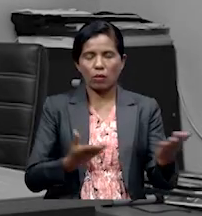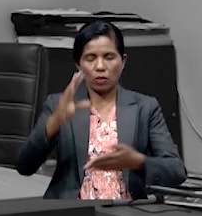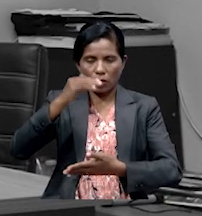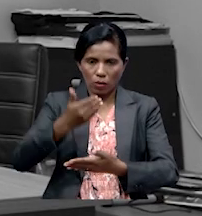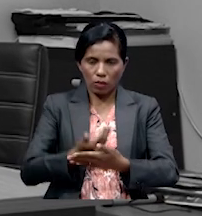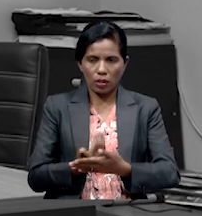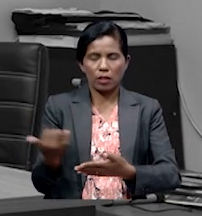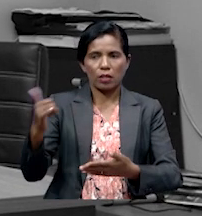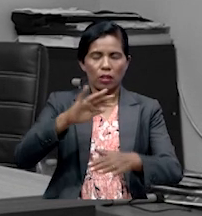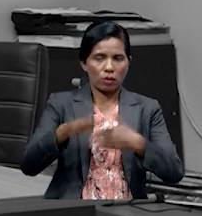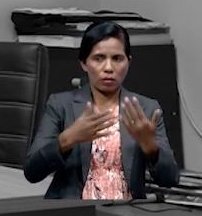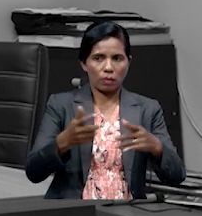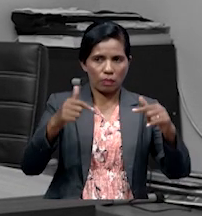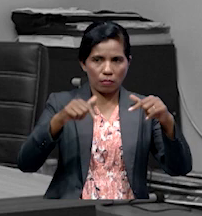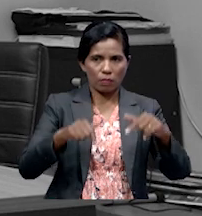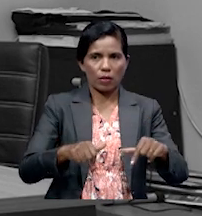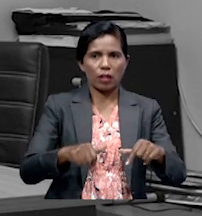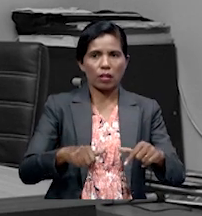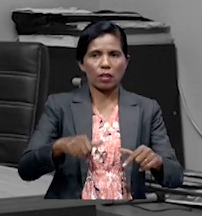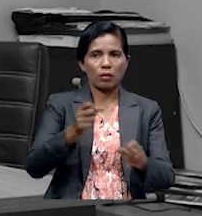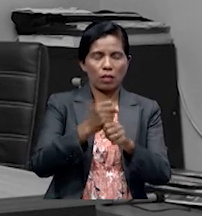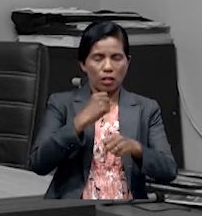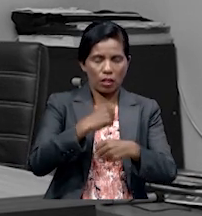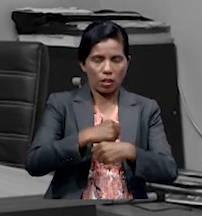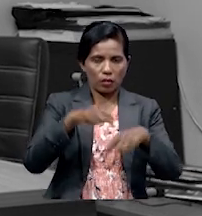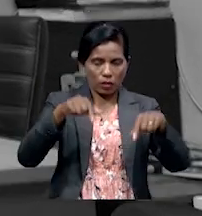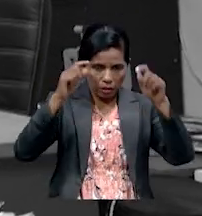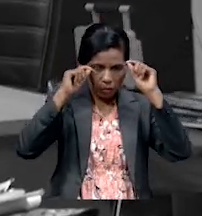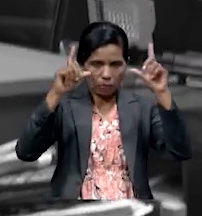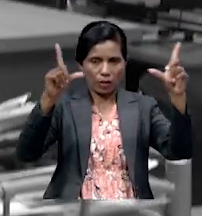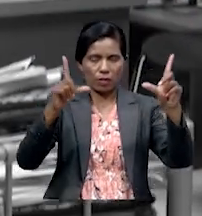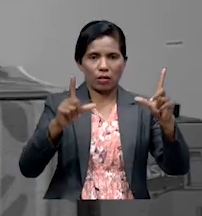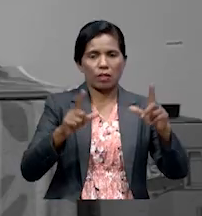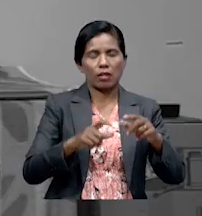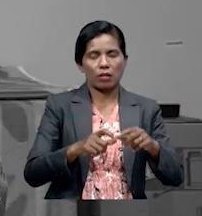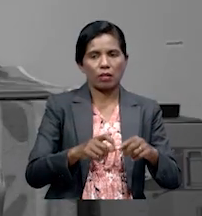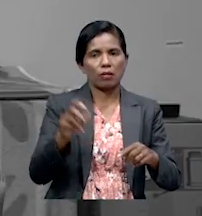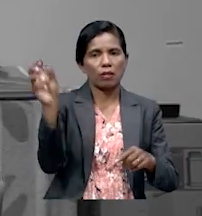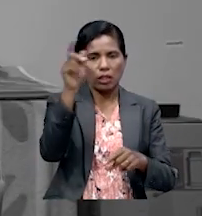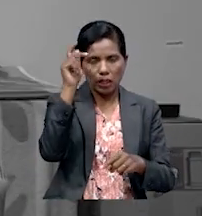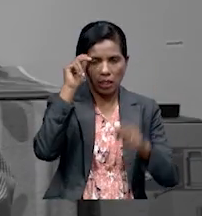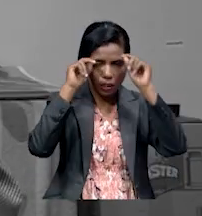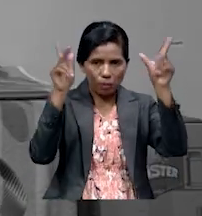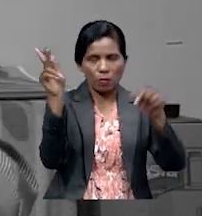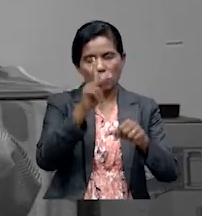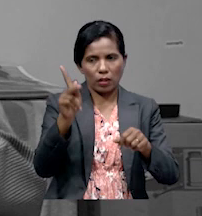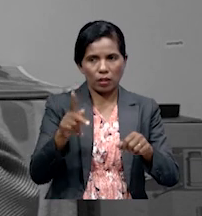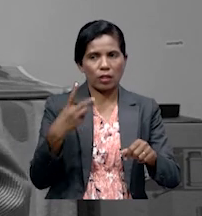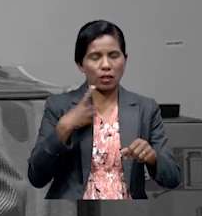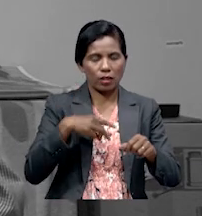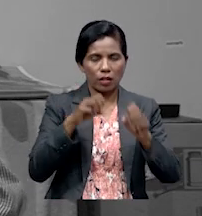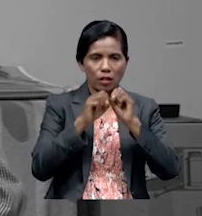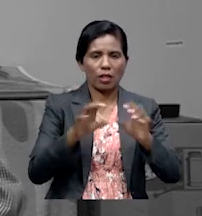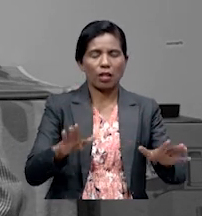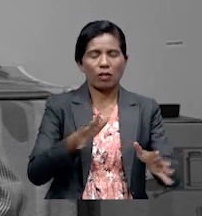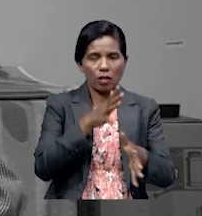halo investimento de Timor Plaza não é? E então itala com a boida